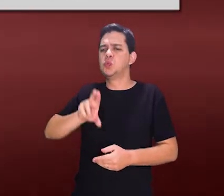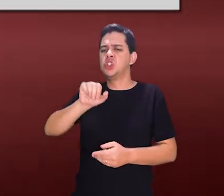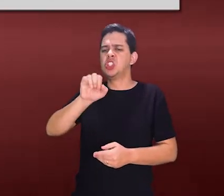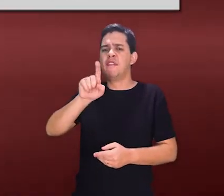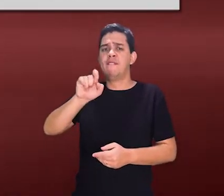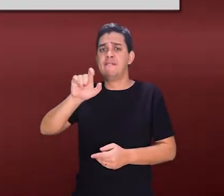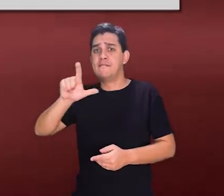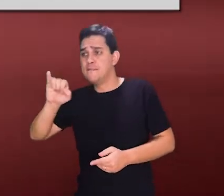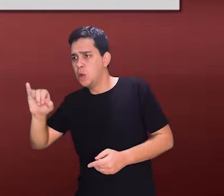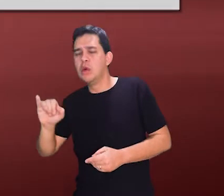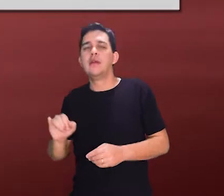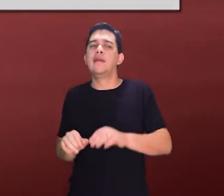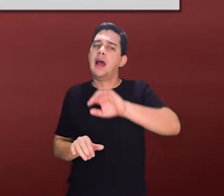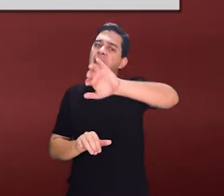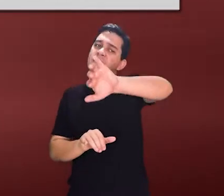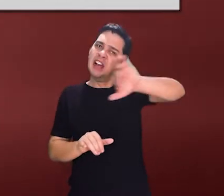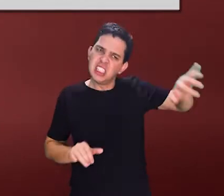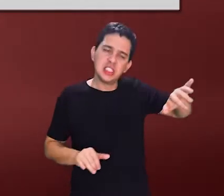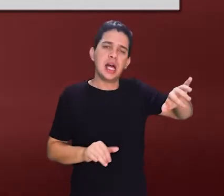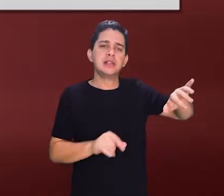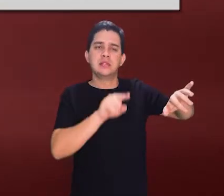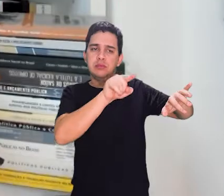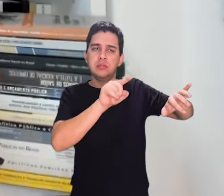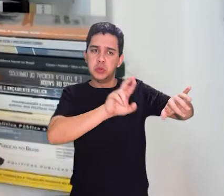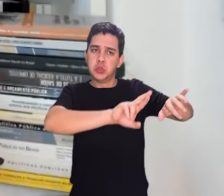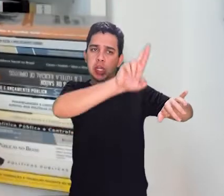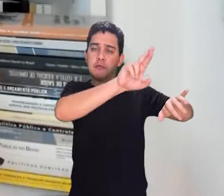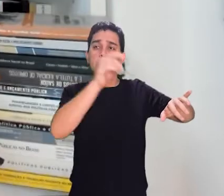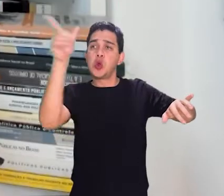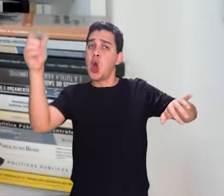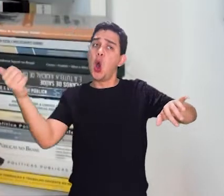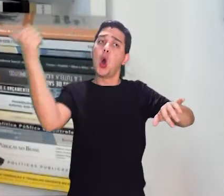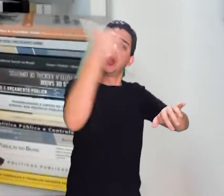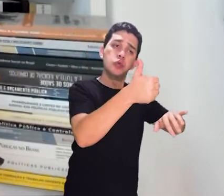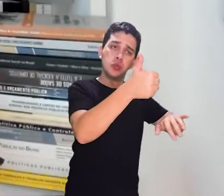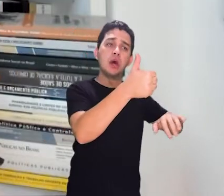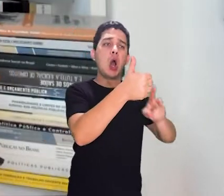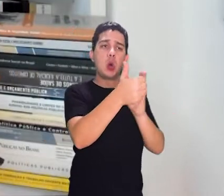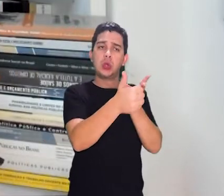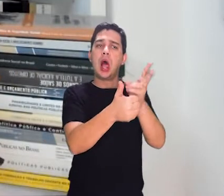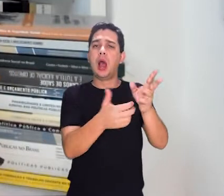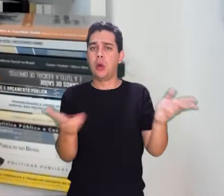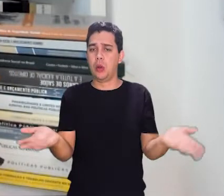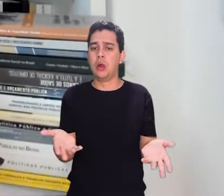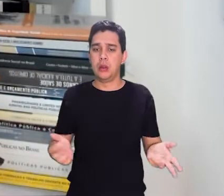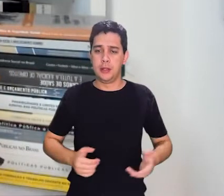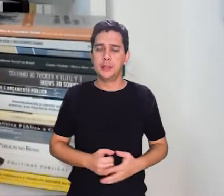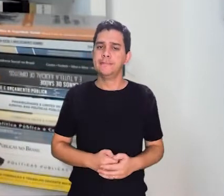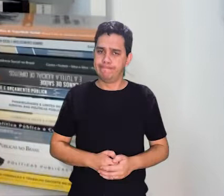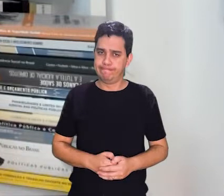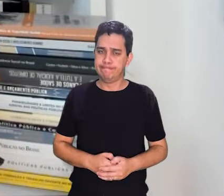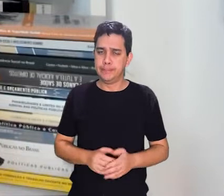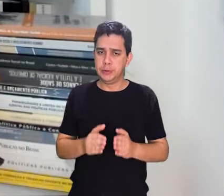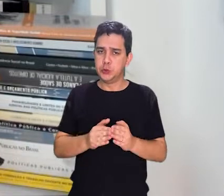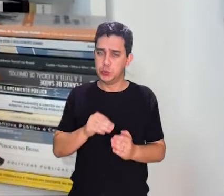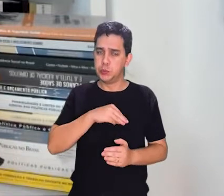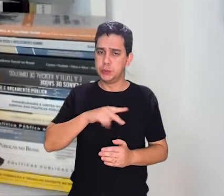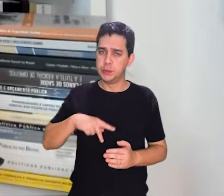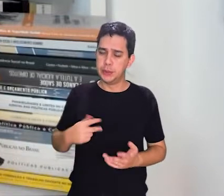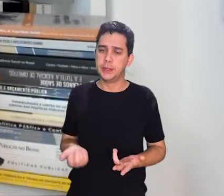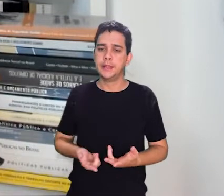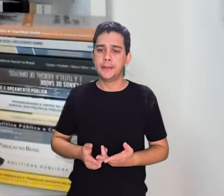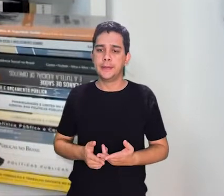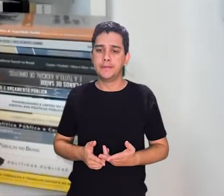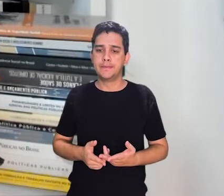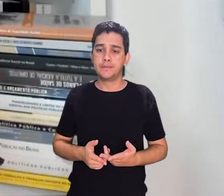direção, mas antes mesmo da prolação de decisão, de antecipação de tutela ou tutela de urgência, o Poder